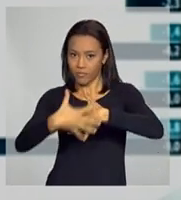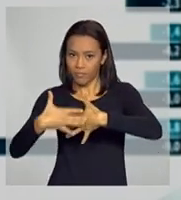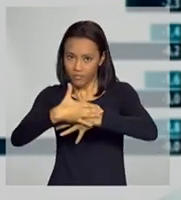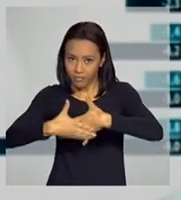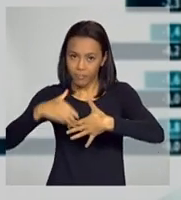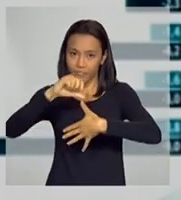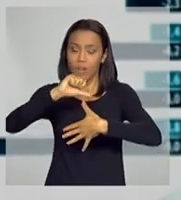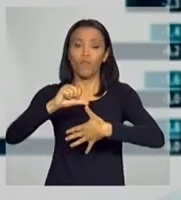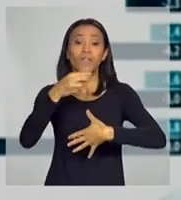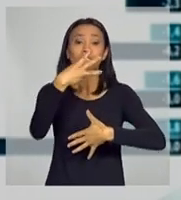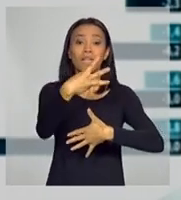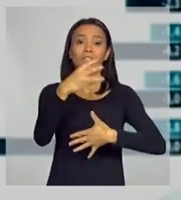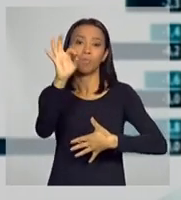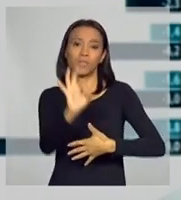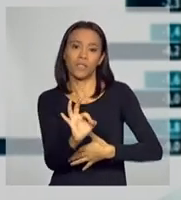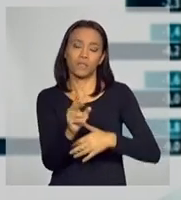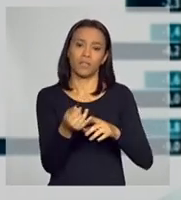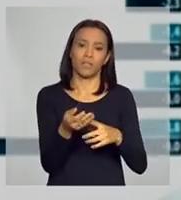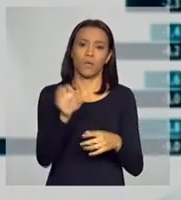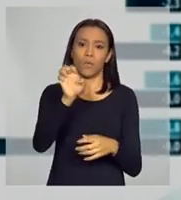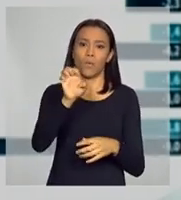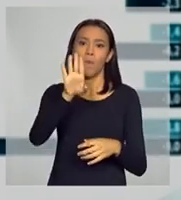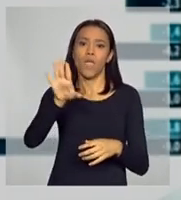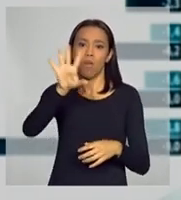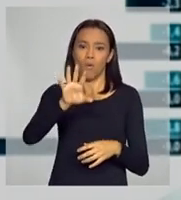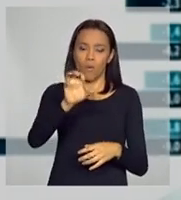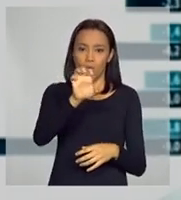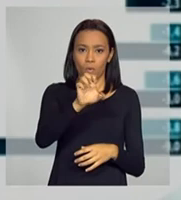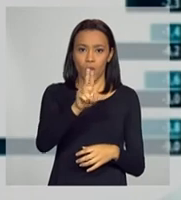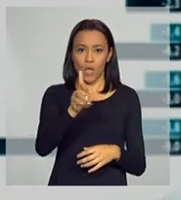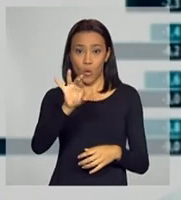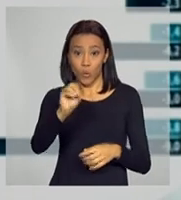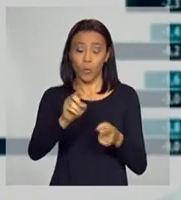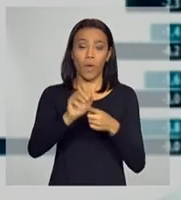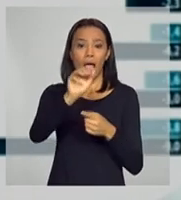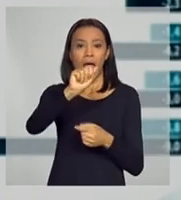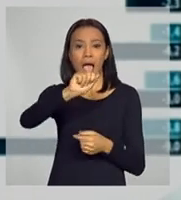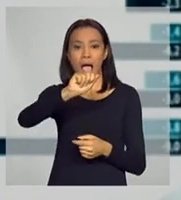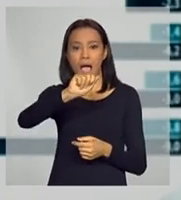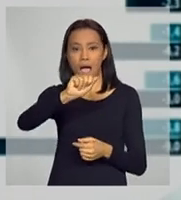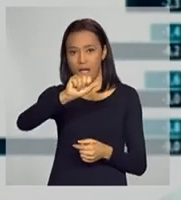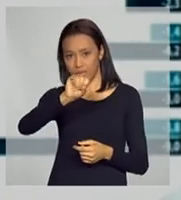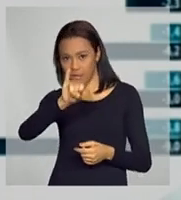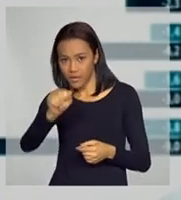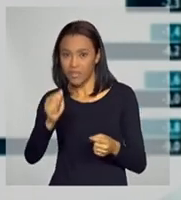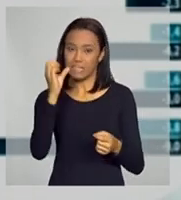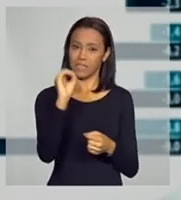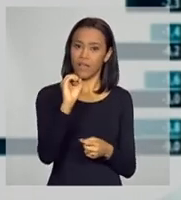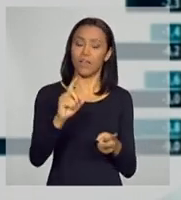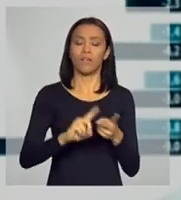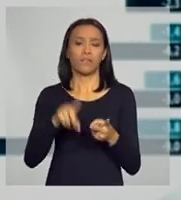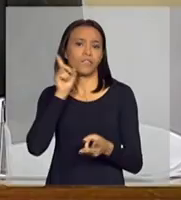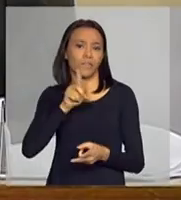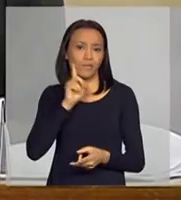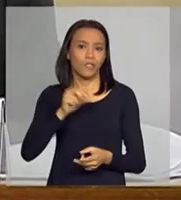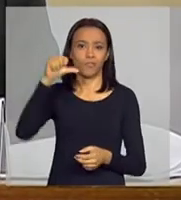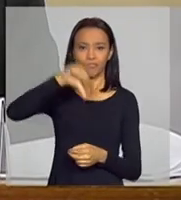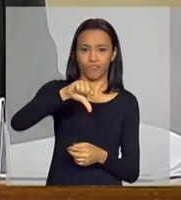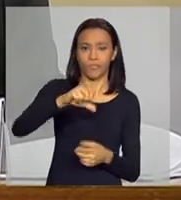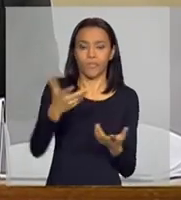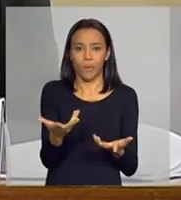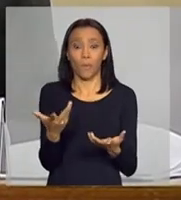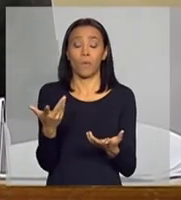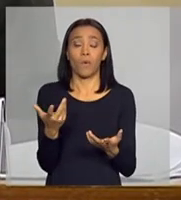portanto abaixo zona do Euro 1.2 muito abaixo a 0 né Estados Unidos negativo